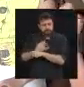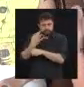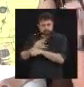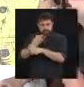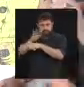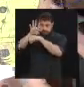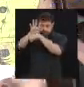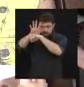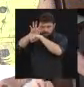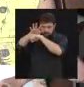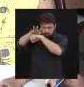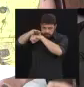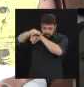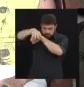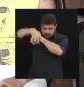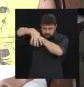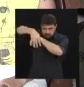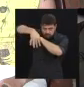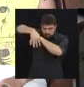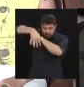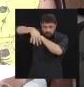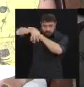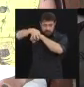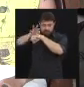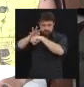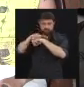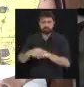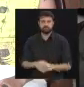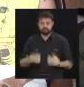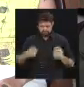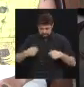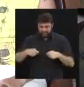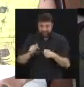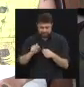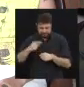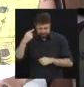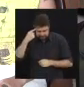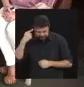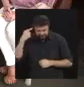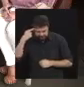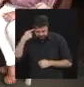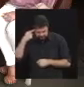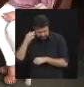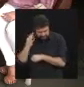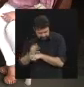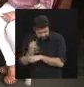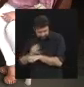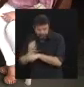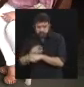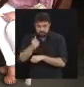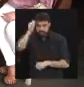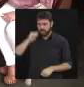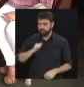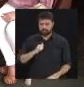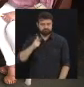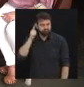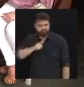tem que pensar, vou Exato. fechar o olho, e aí fecha. Agora, eu tenho que fechar o olho. Fechei, Ah. abri. E a Amanda nem